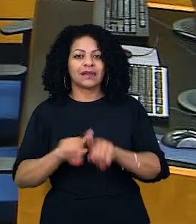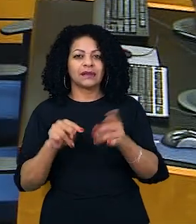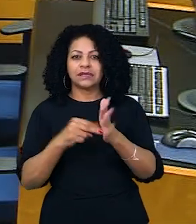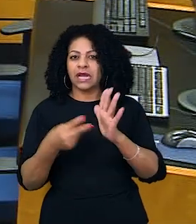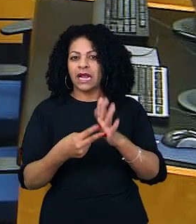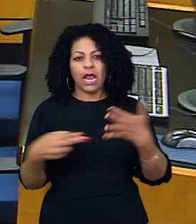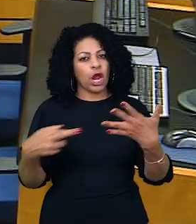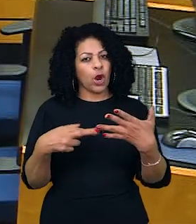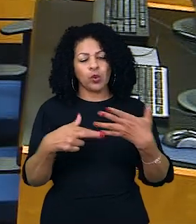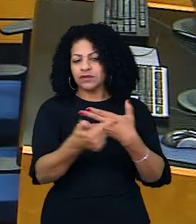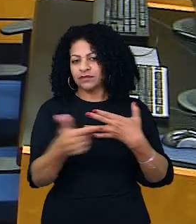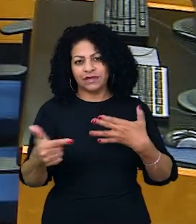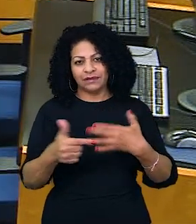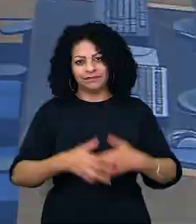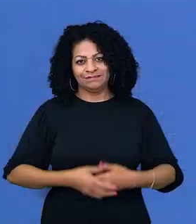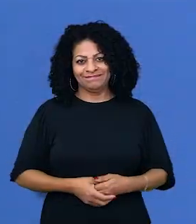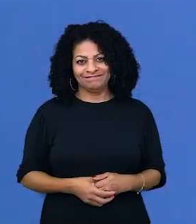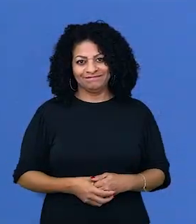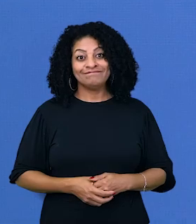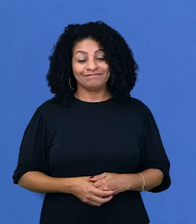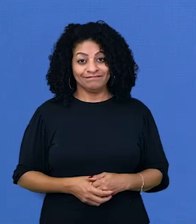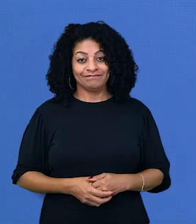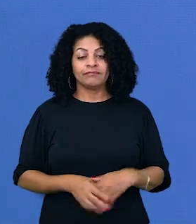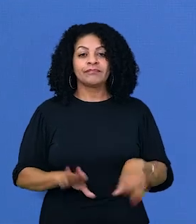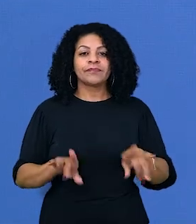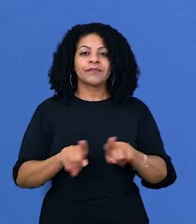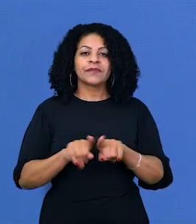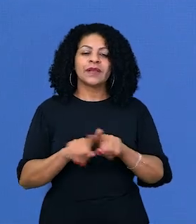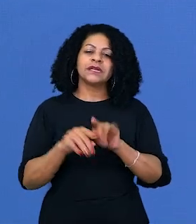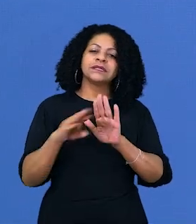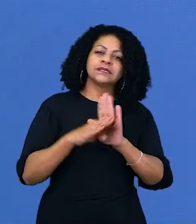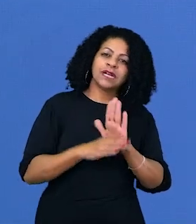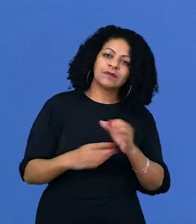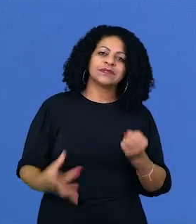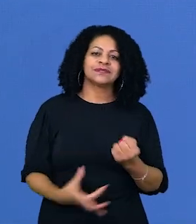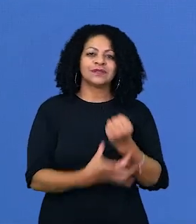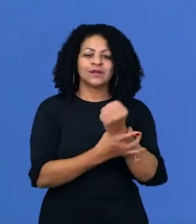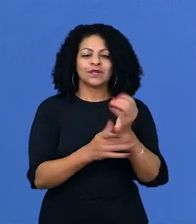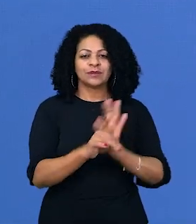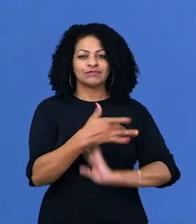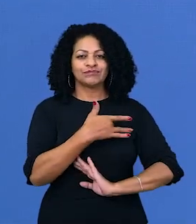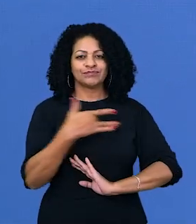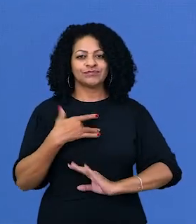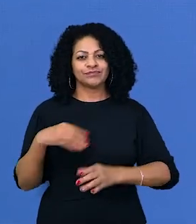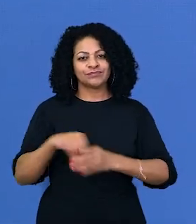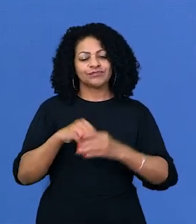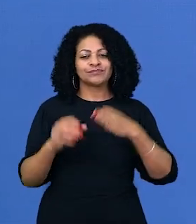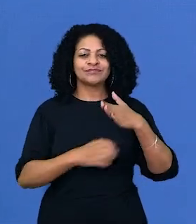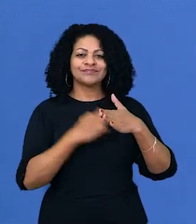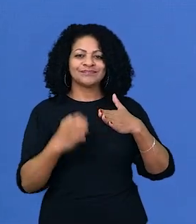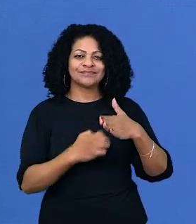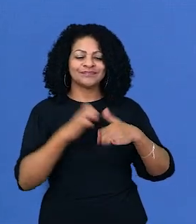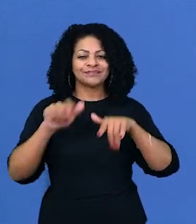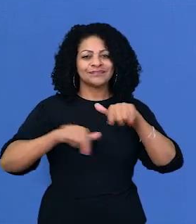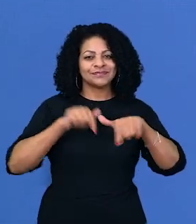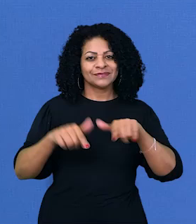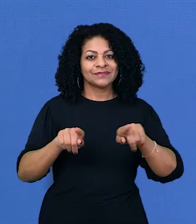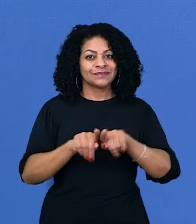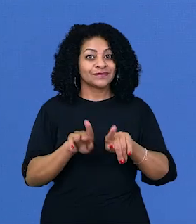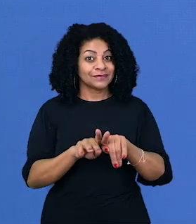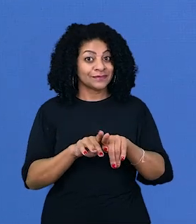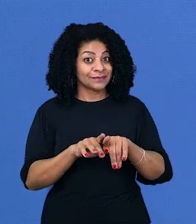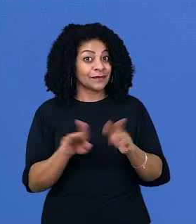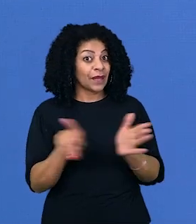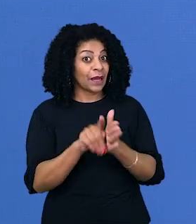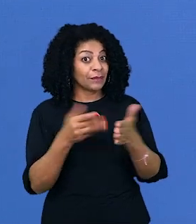que não cabe mais recurso. O descumprimento de normas de segurança e de saúde no trabalho pode resultar em penalidades